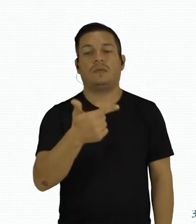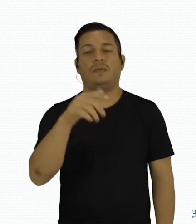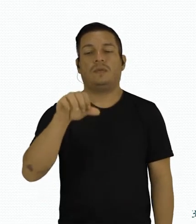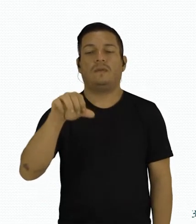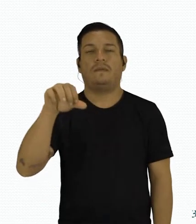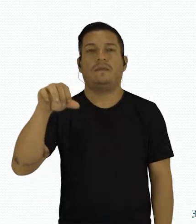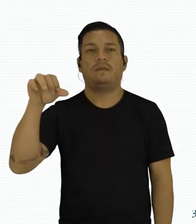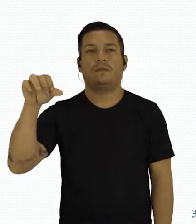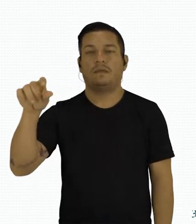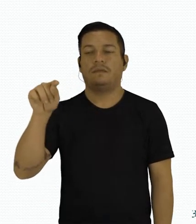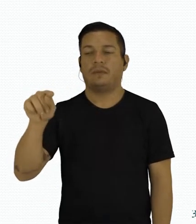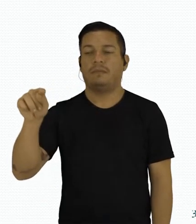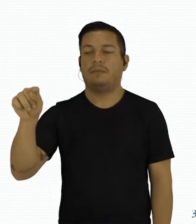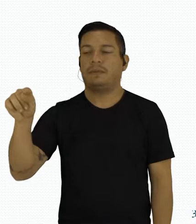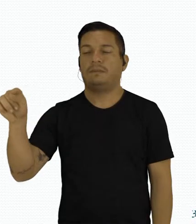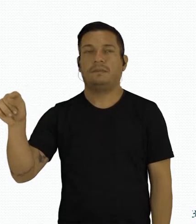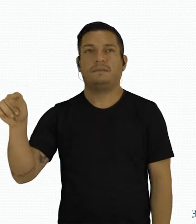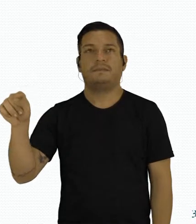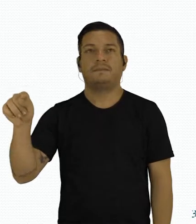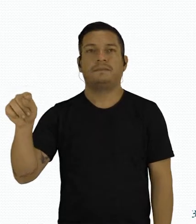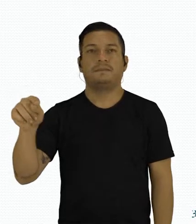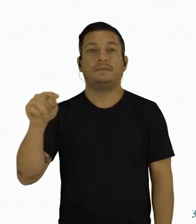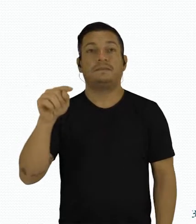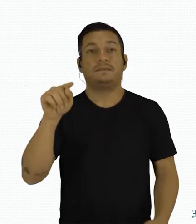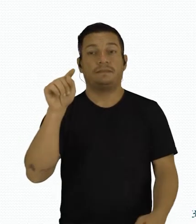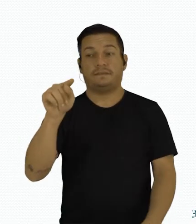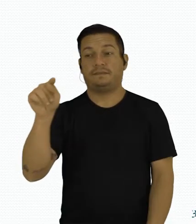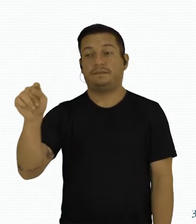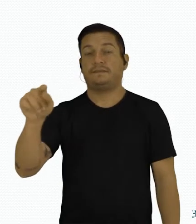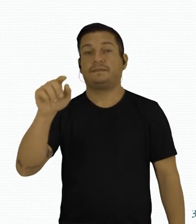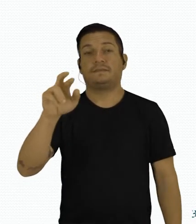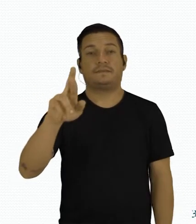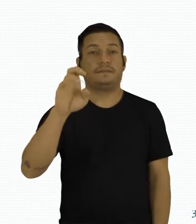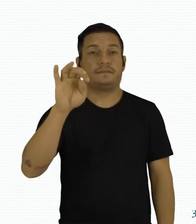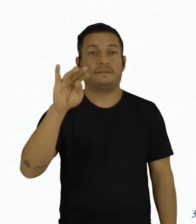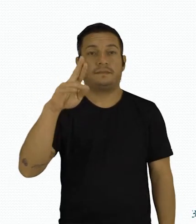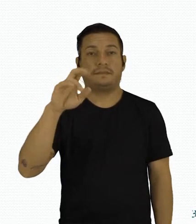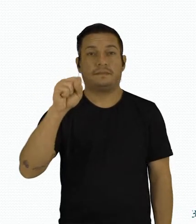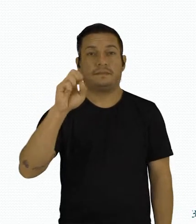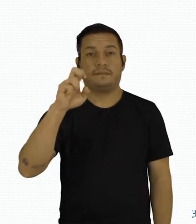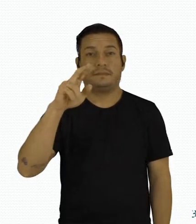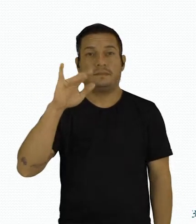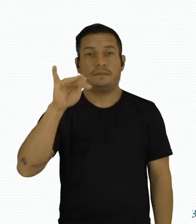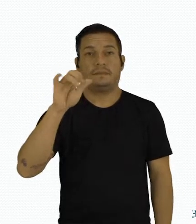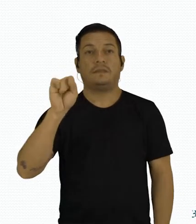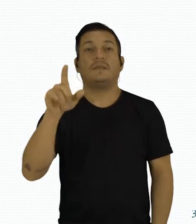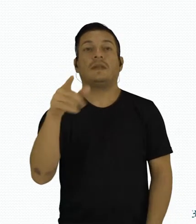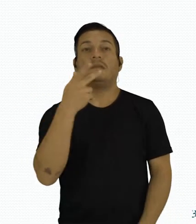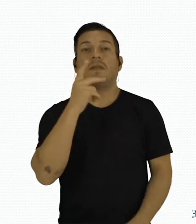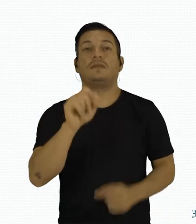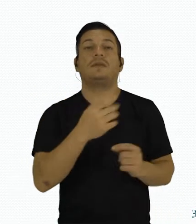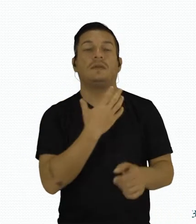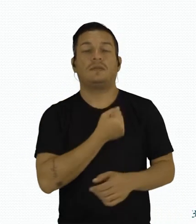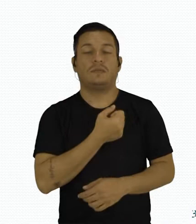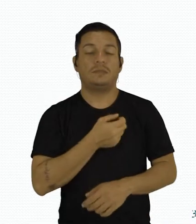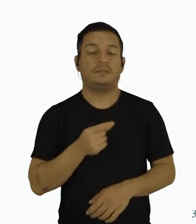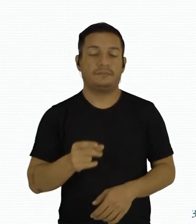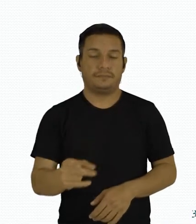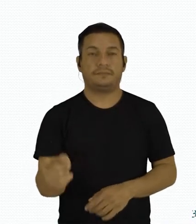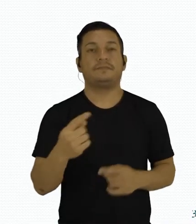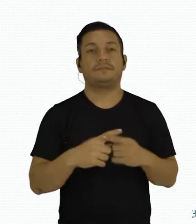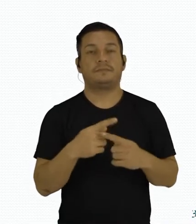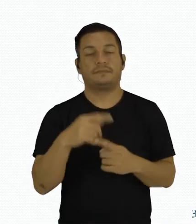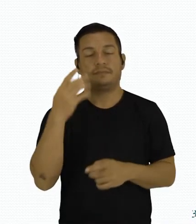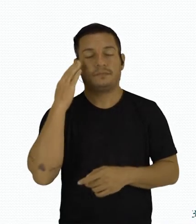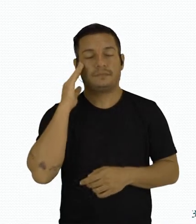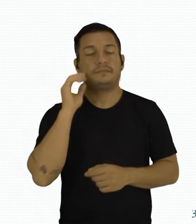1,2999 reticências no final. As reticências já me dizem que o número em questão ele é um decimal infinito, porque eu